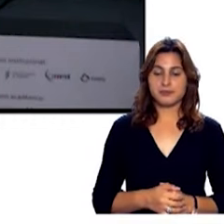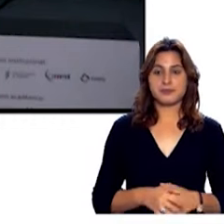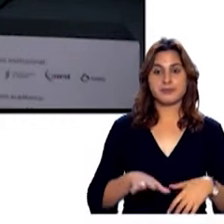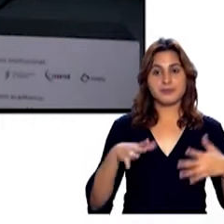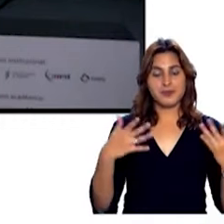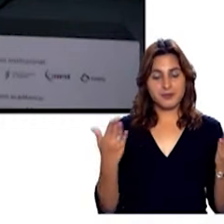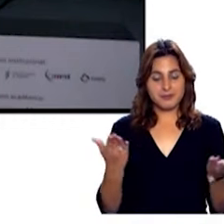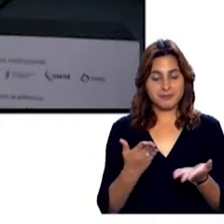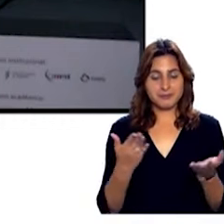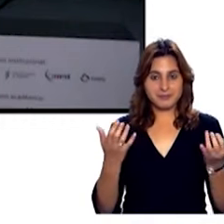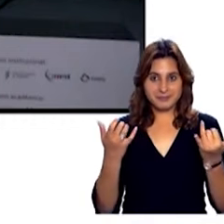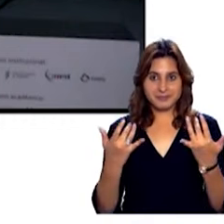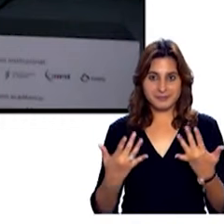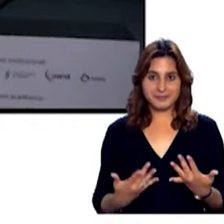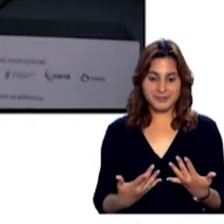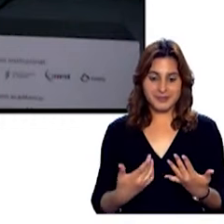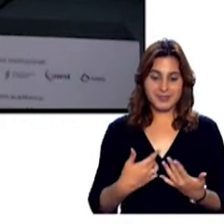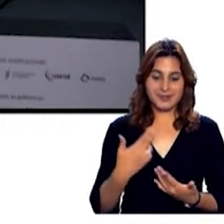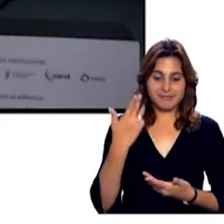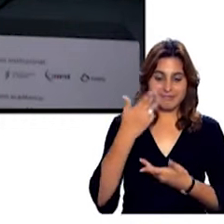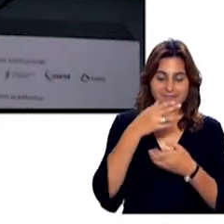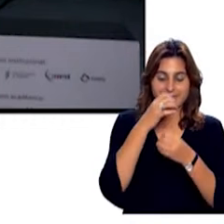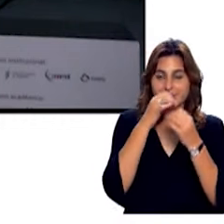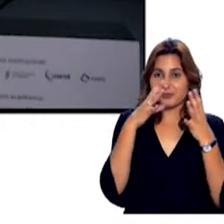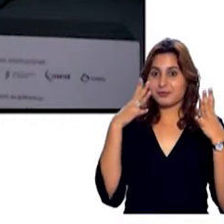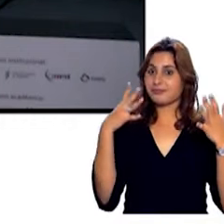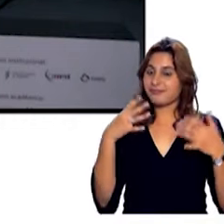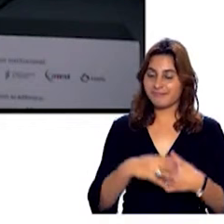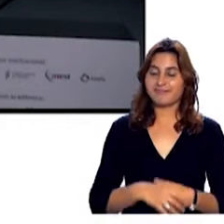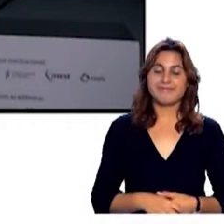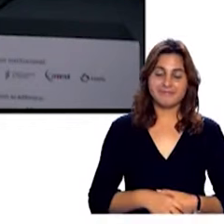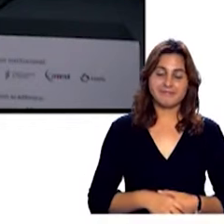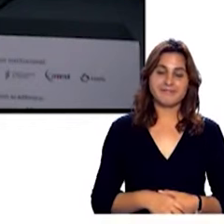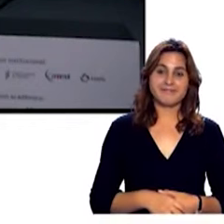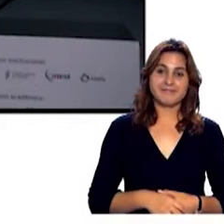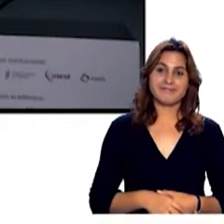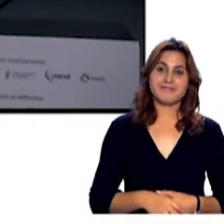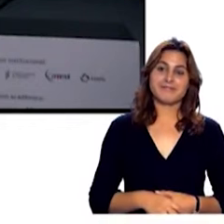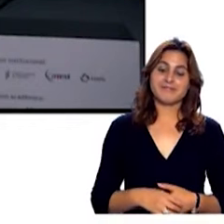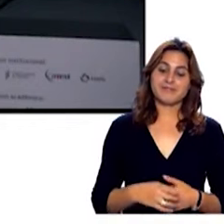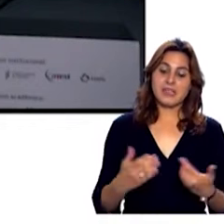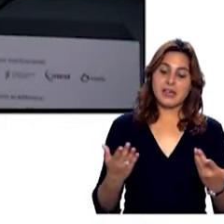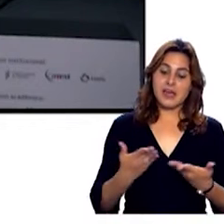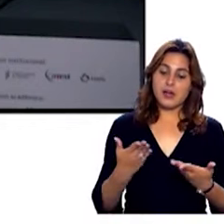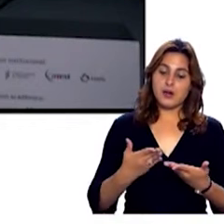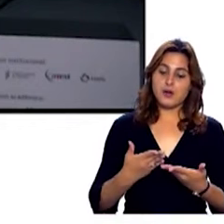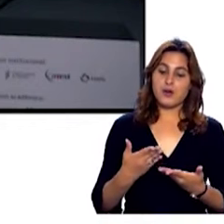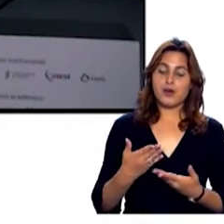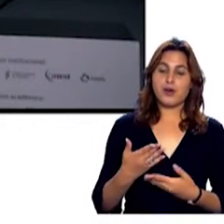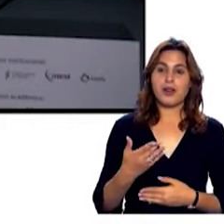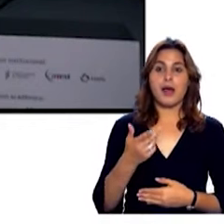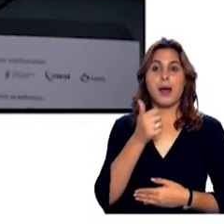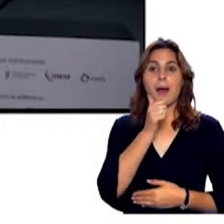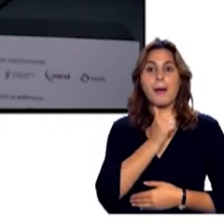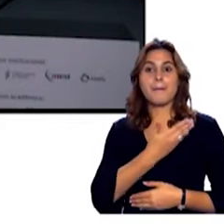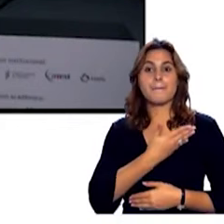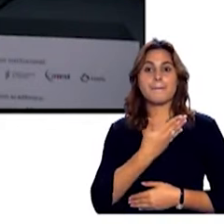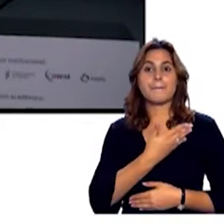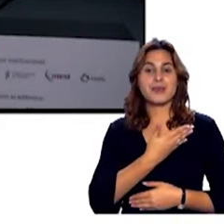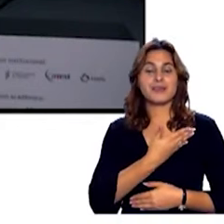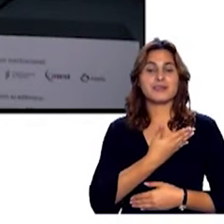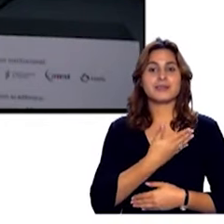isso um sonho de consumo absoluto né e eu passo a palavra minha querida amiga Prof Teresa rud